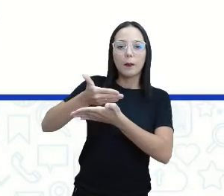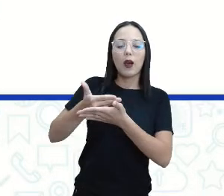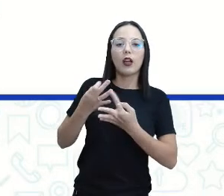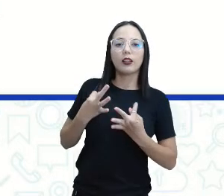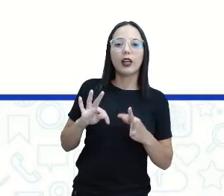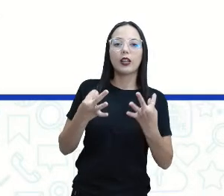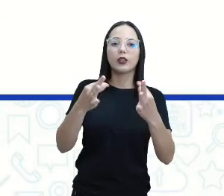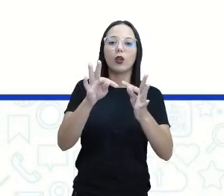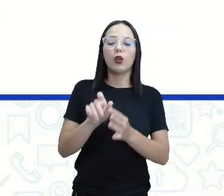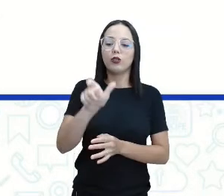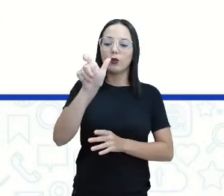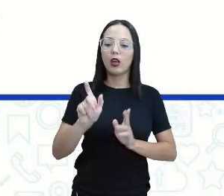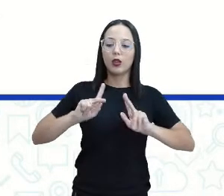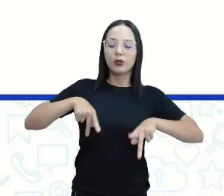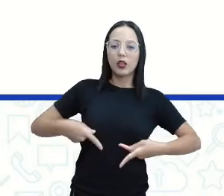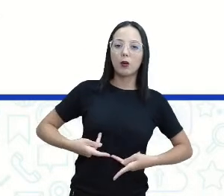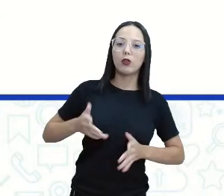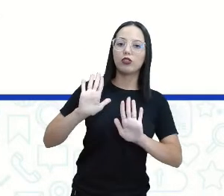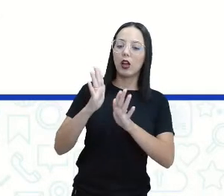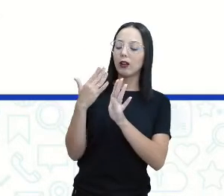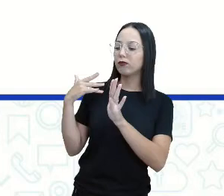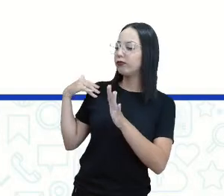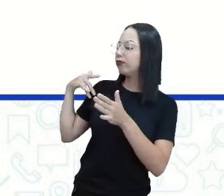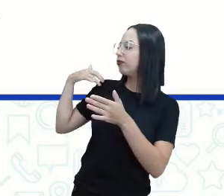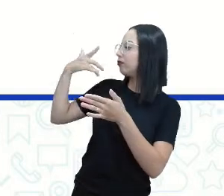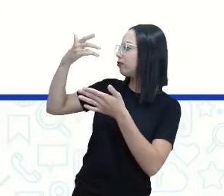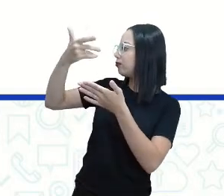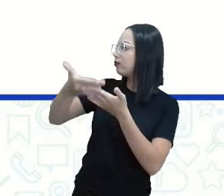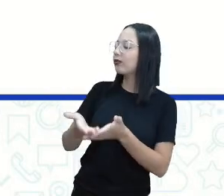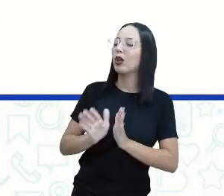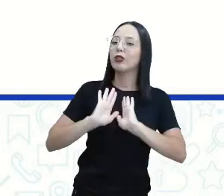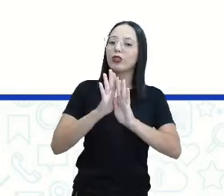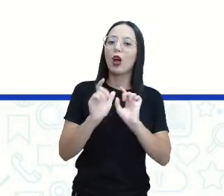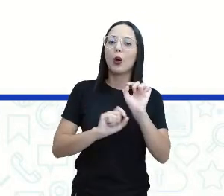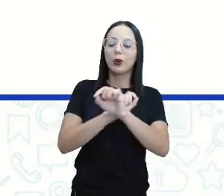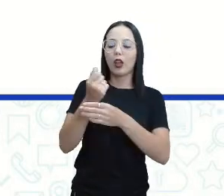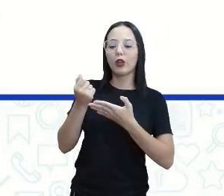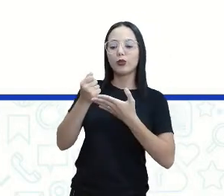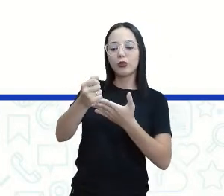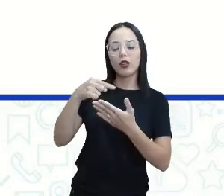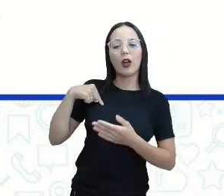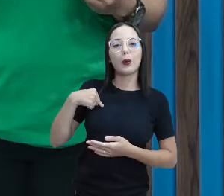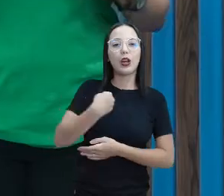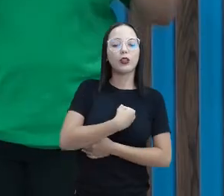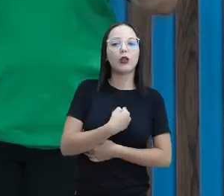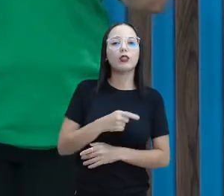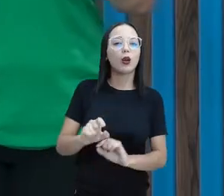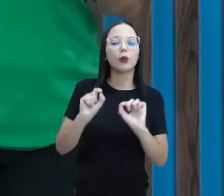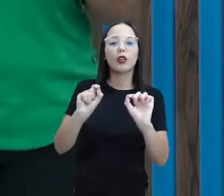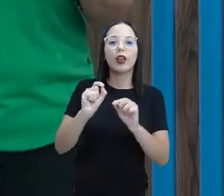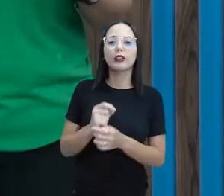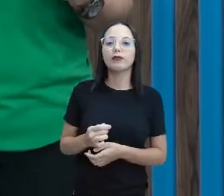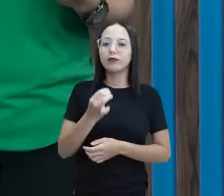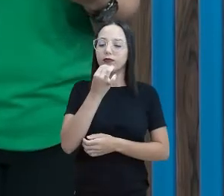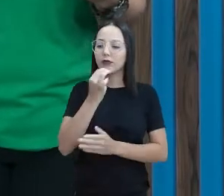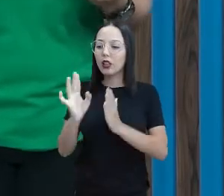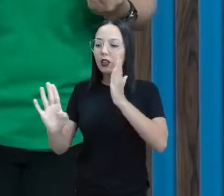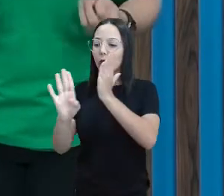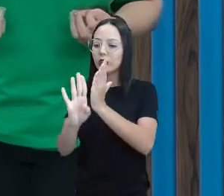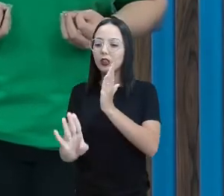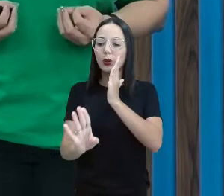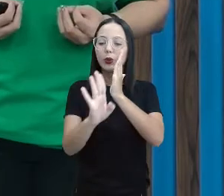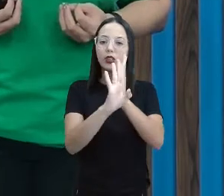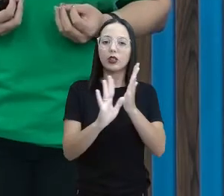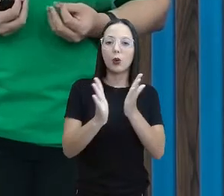que o homem foi construindo ao longo do tempo, eles ajudaram a gente a ir decodificando